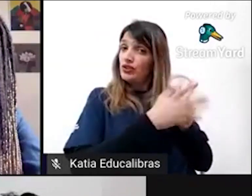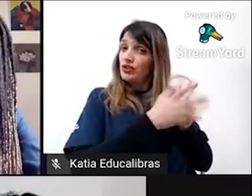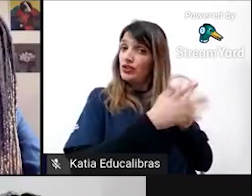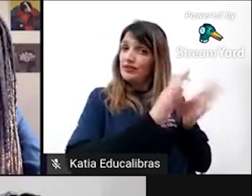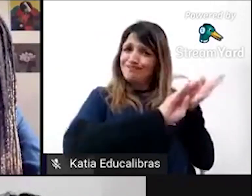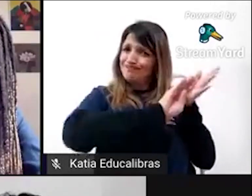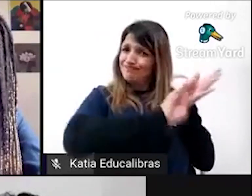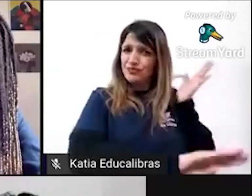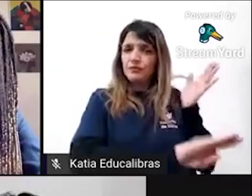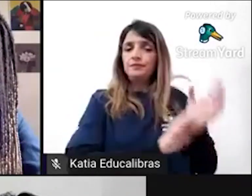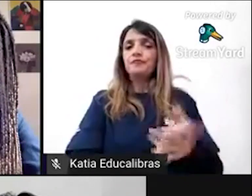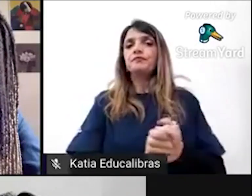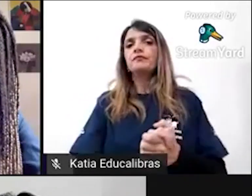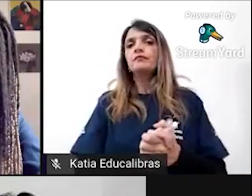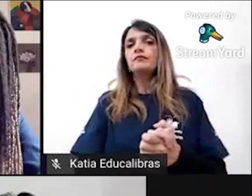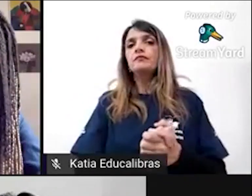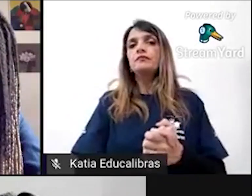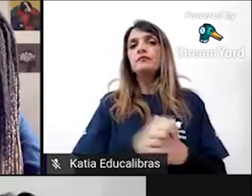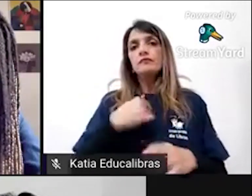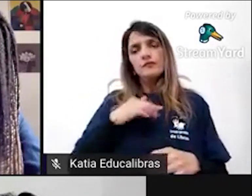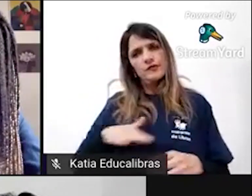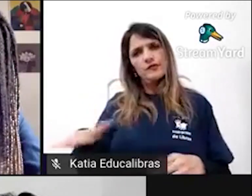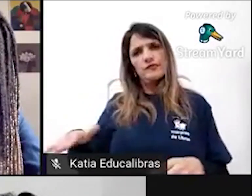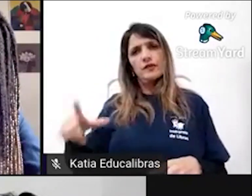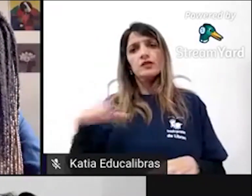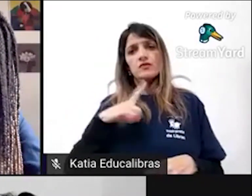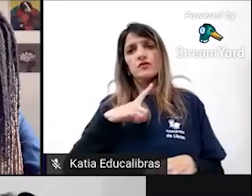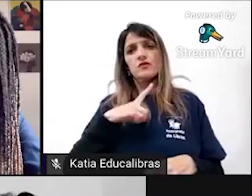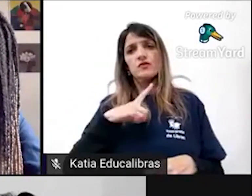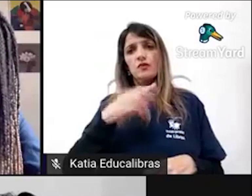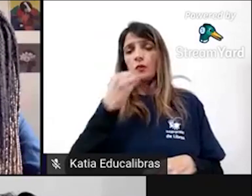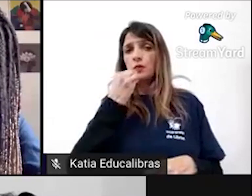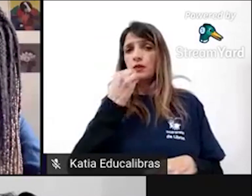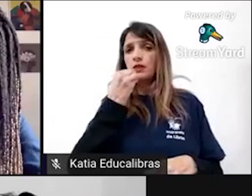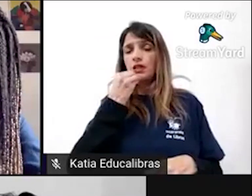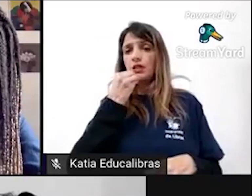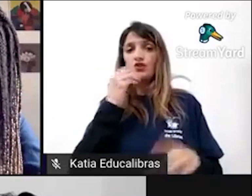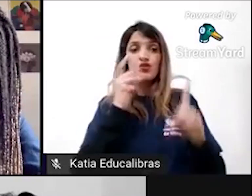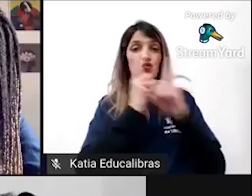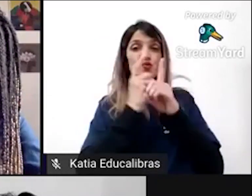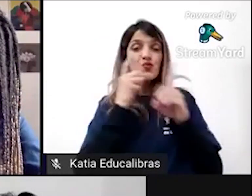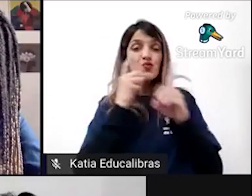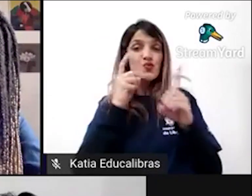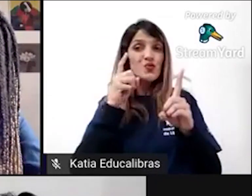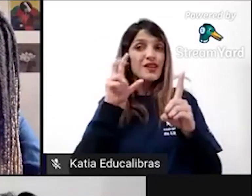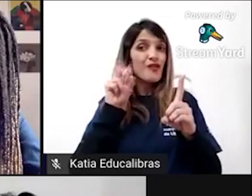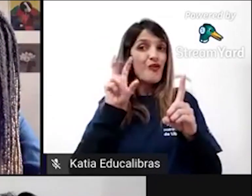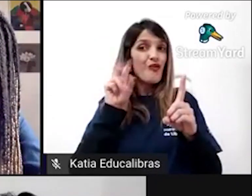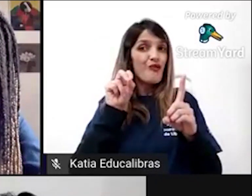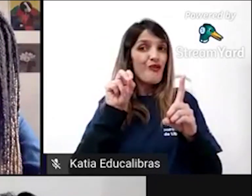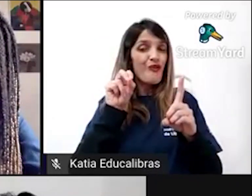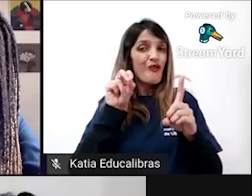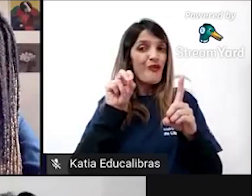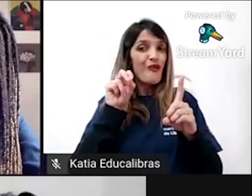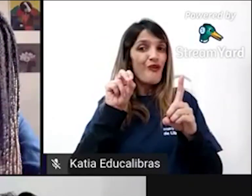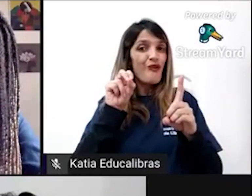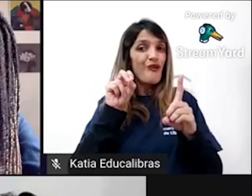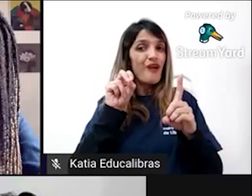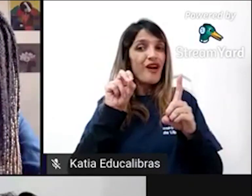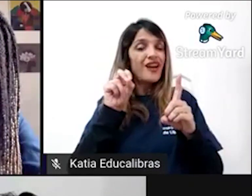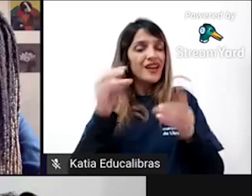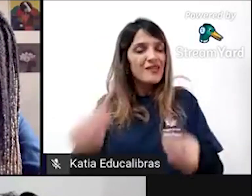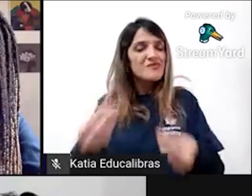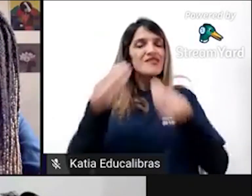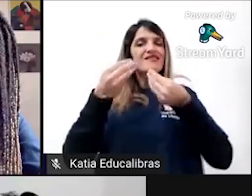até que eu tive a oportunidade, sim, de encontrar um avô que foi novamente me colocando